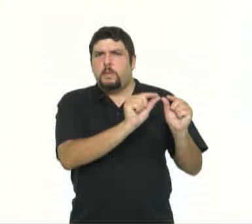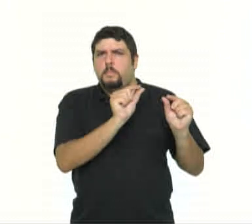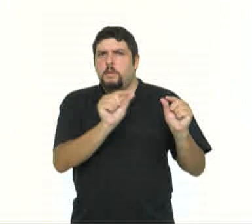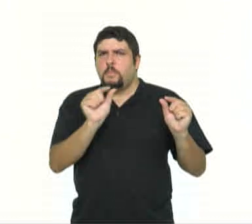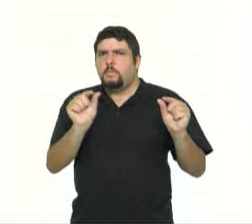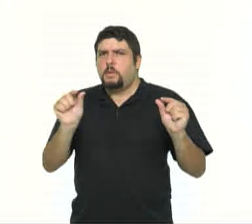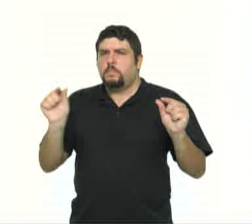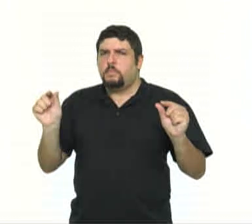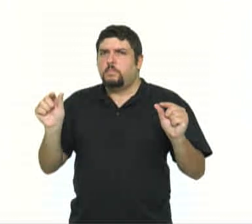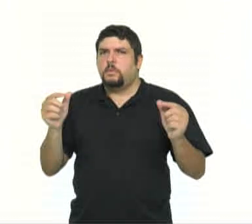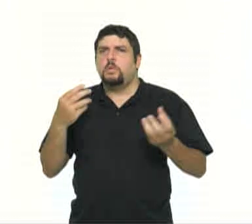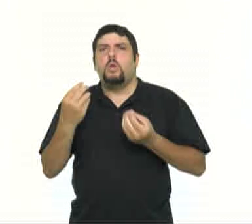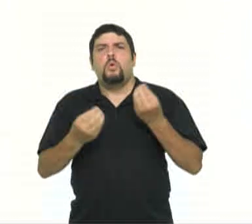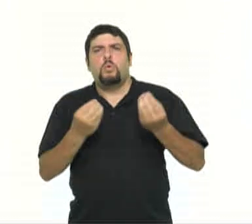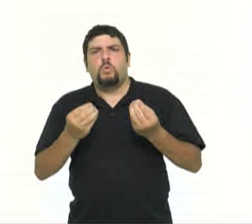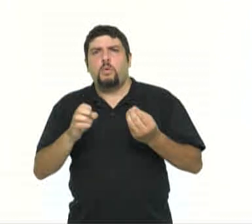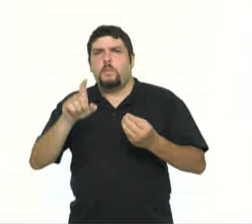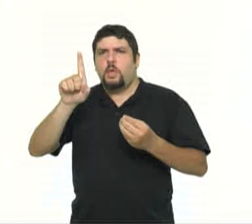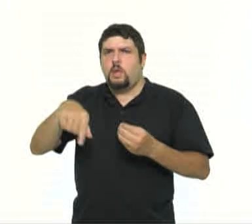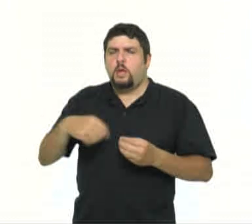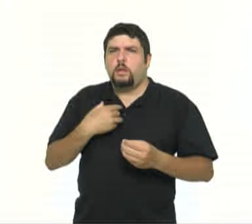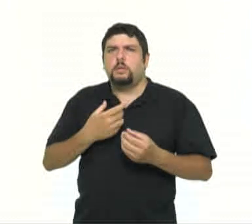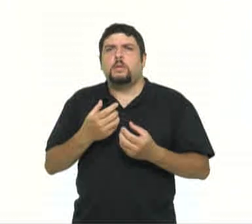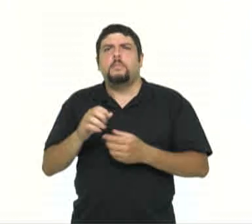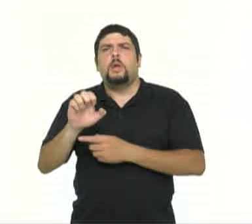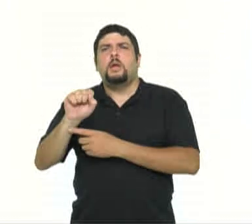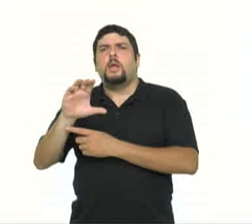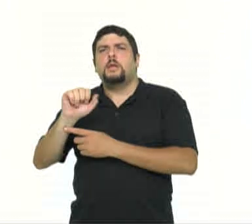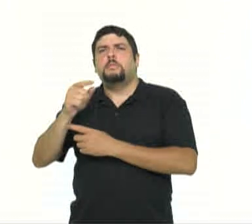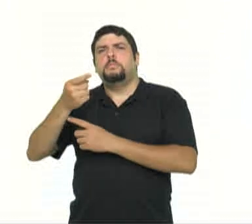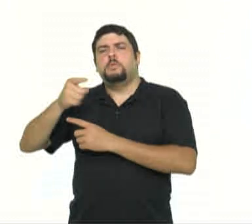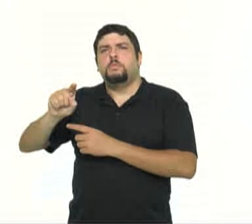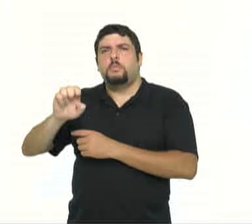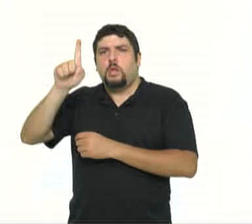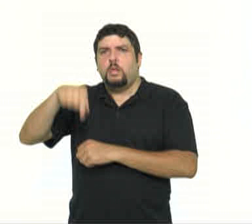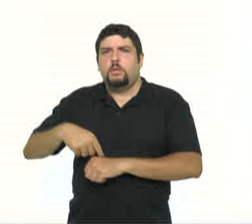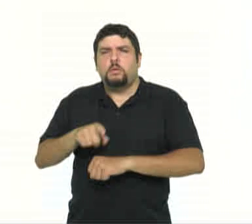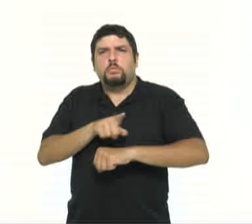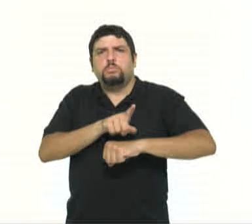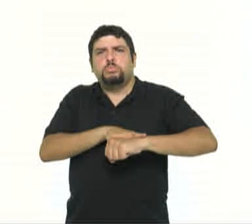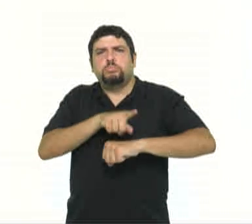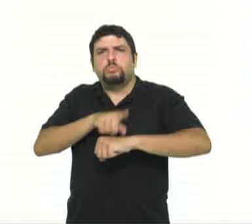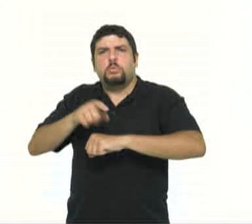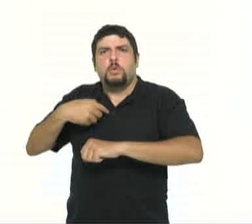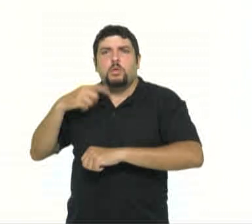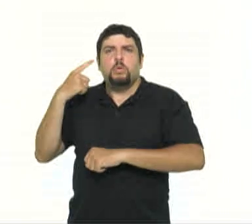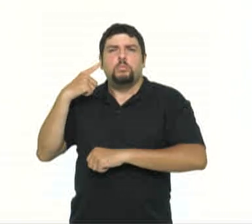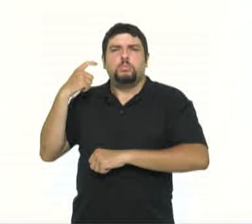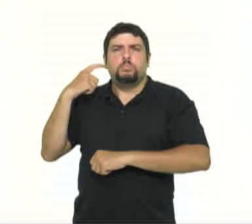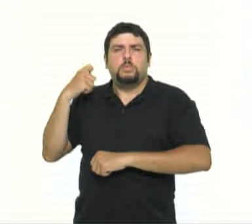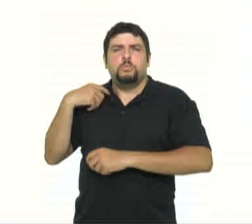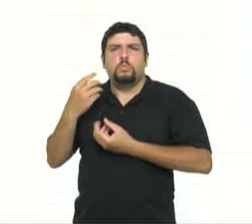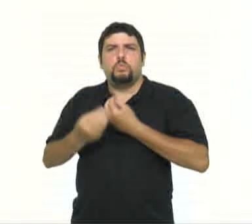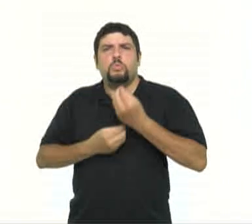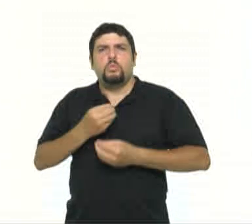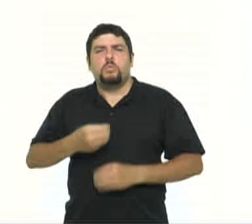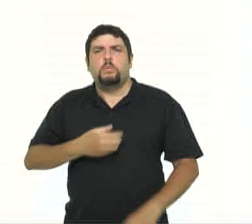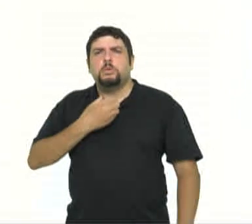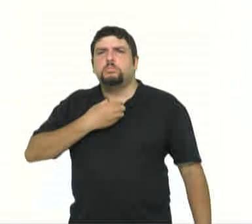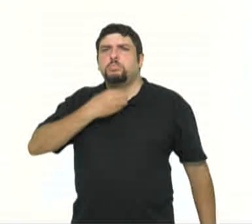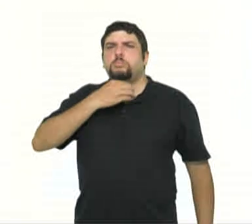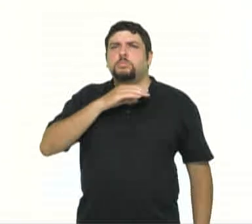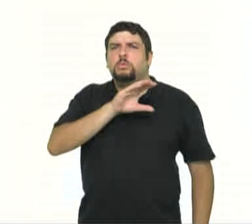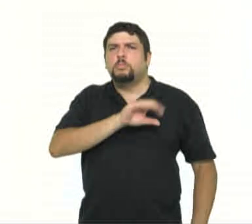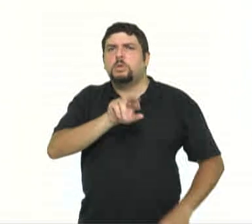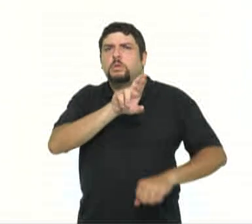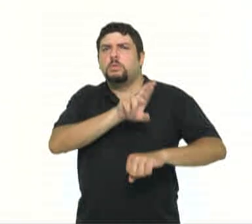é feita mediante a escansão, que consiste na contagem dos sons e dos versos a partir da elevação de